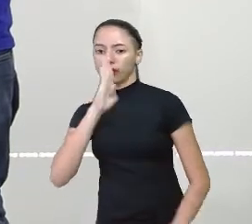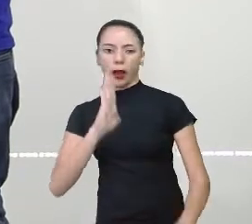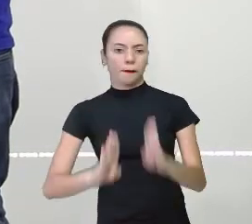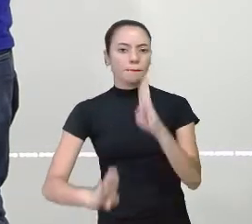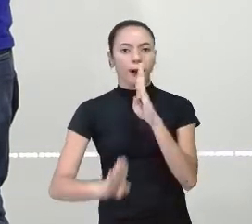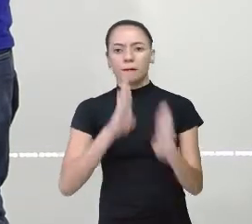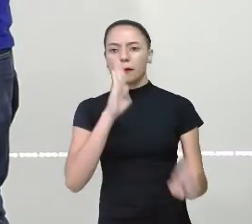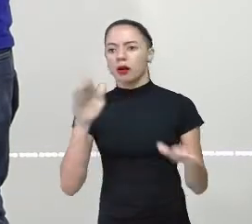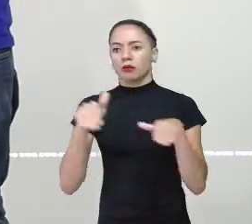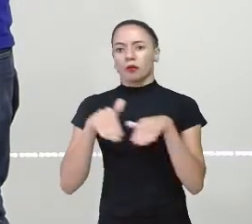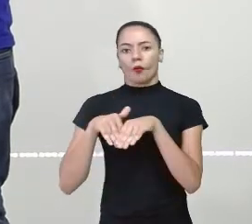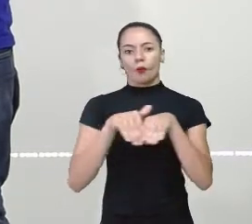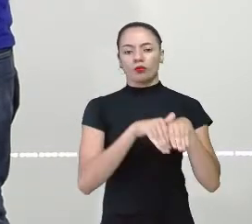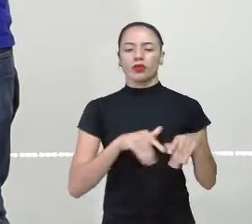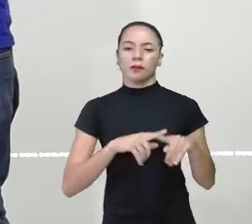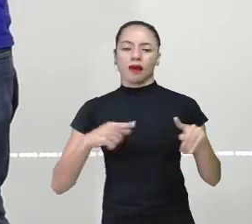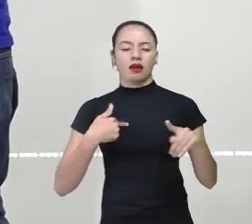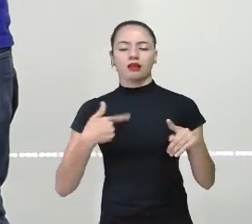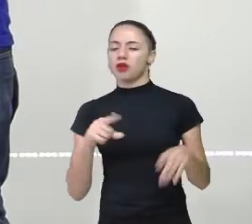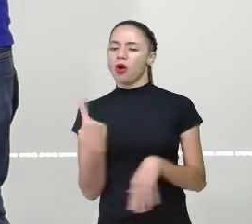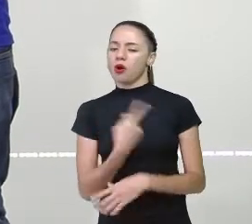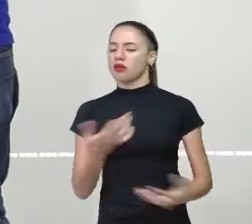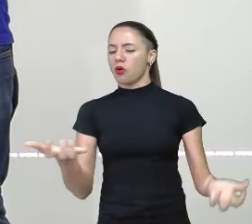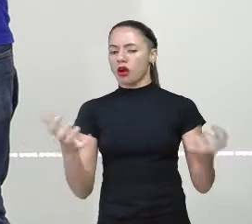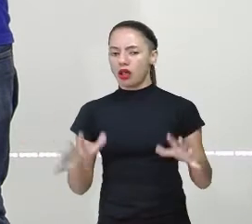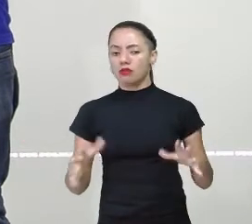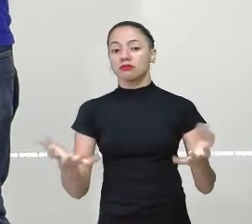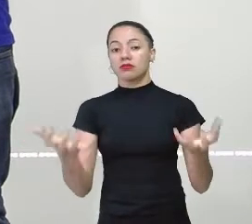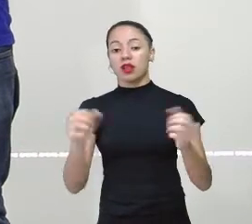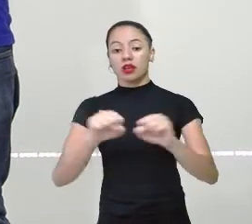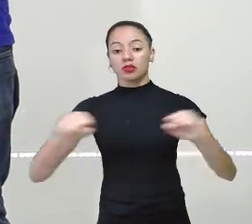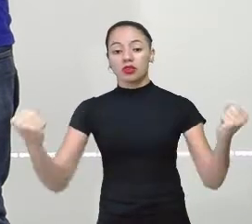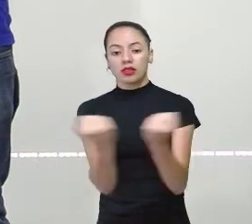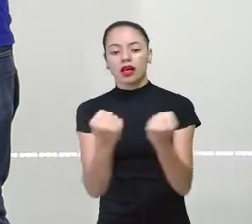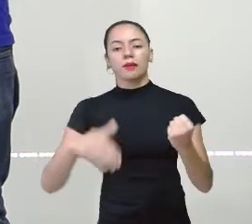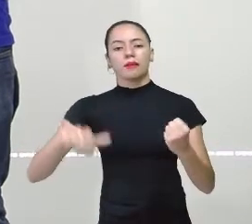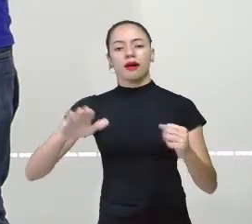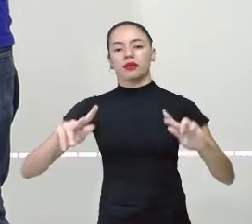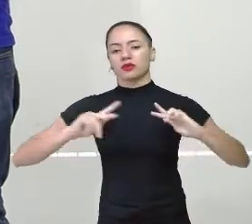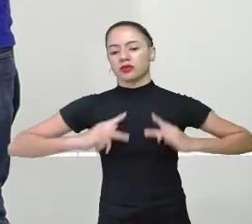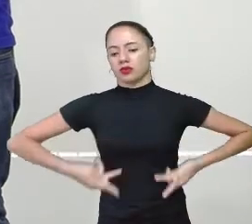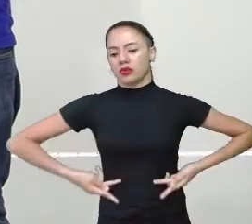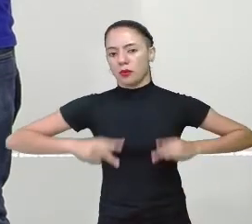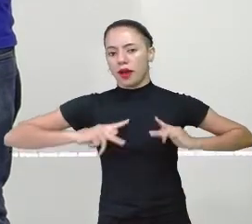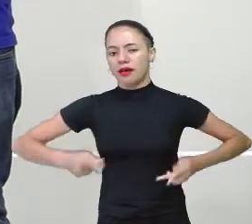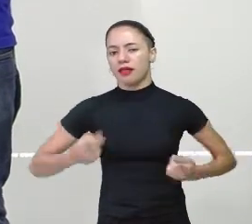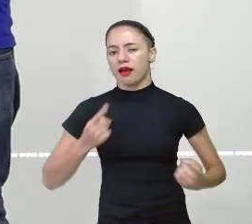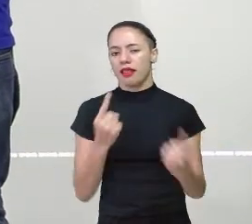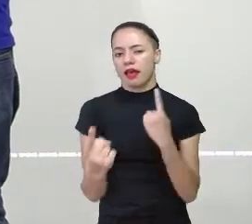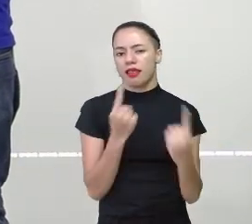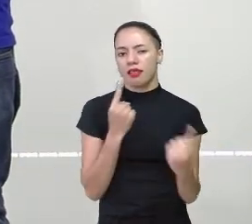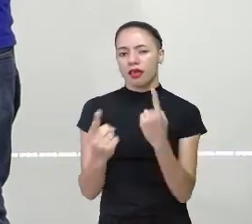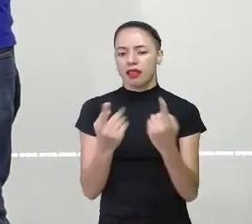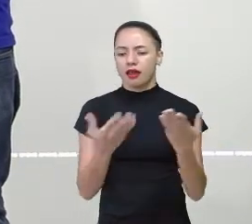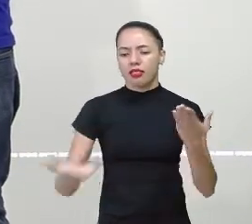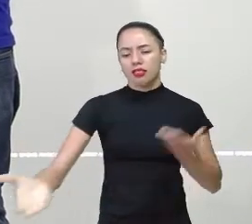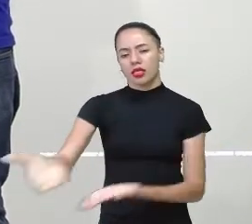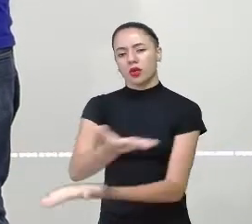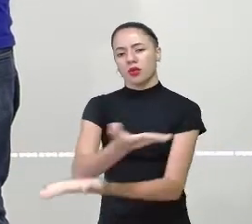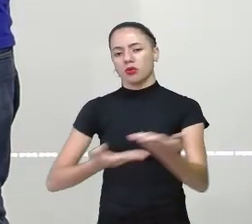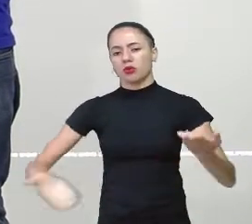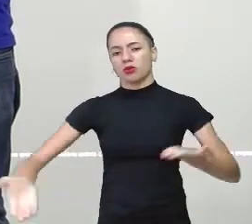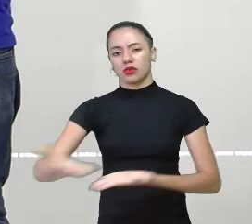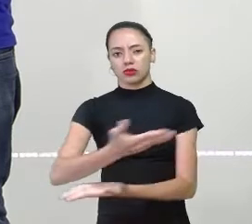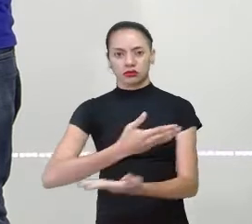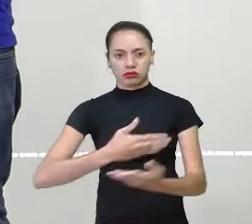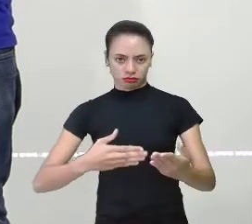silenciamento, mas não é o que a gente quer. A gente quer uma sociedade cada vez mais humana, dialógica, né, de trocas.